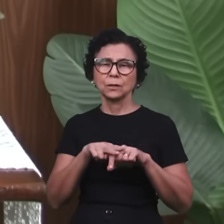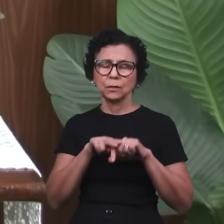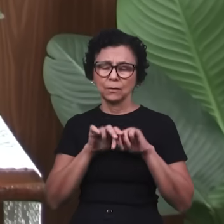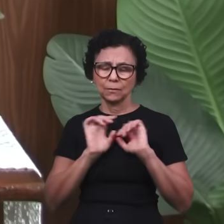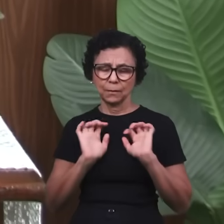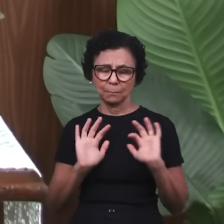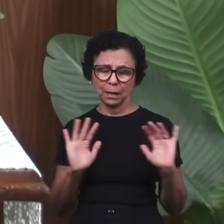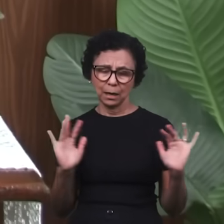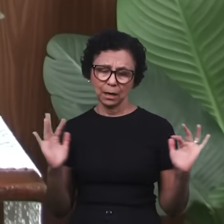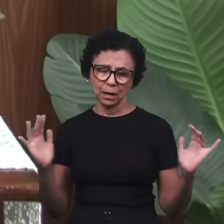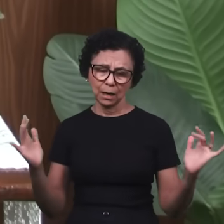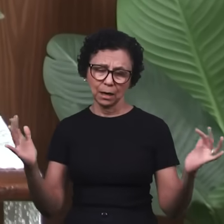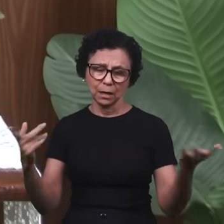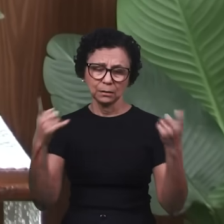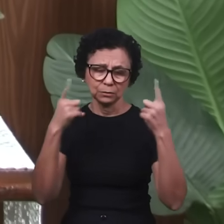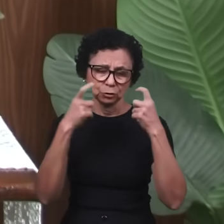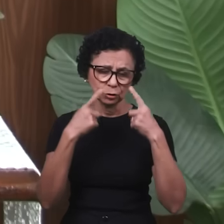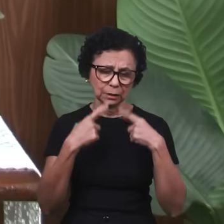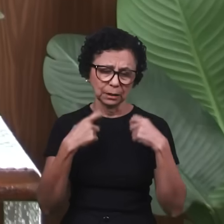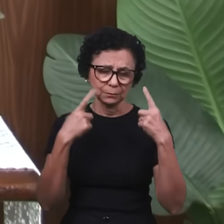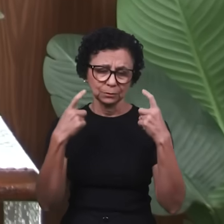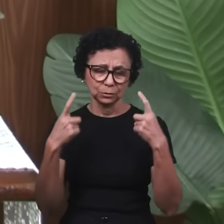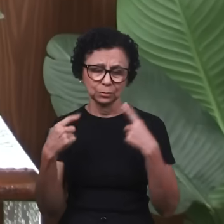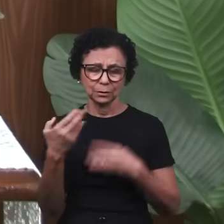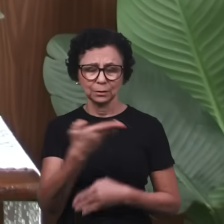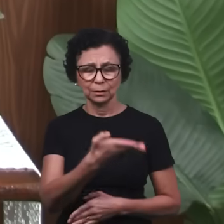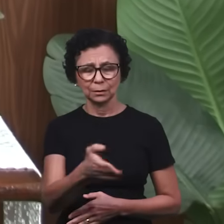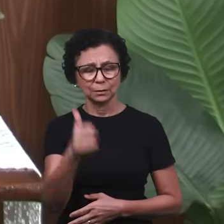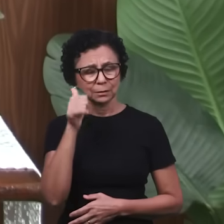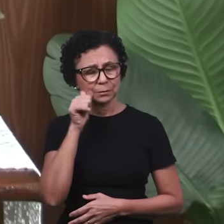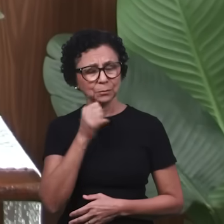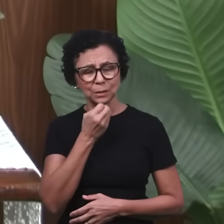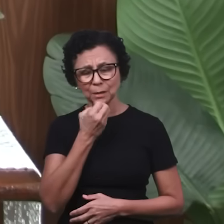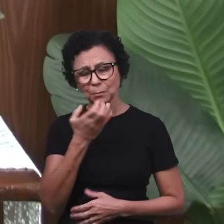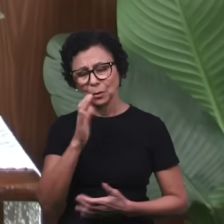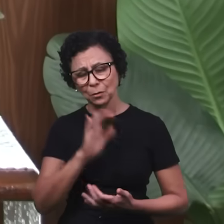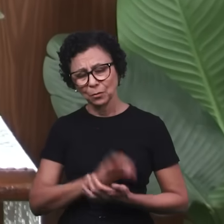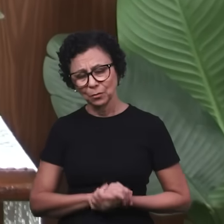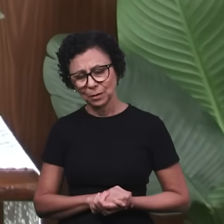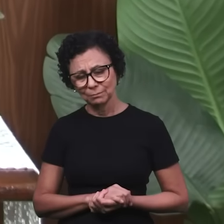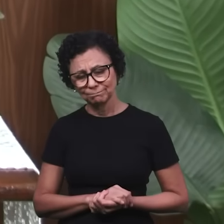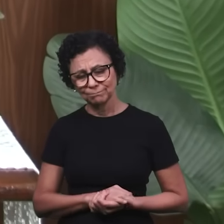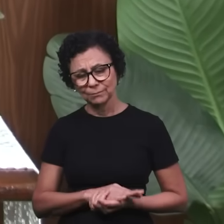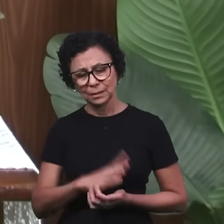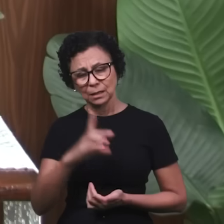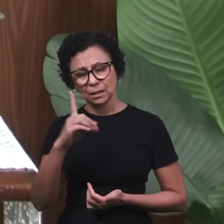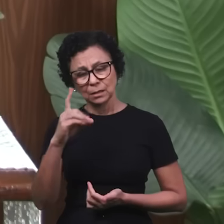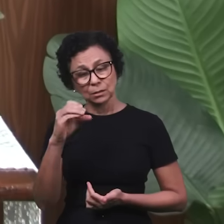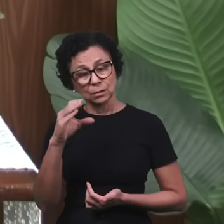as obras que haviam sido feitas por Dorcas ou Tabita. Porque